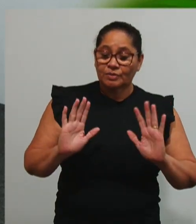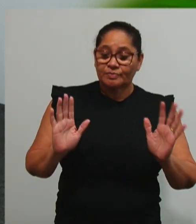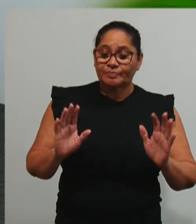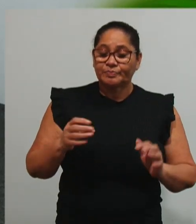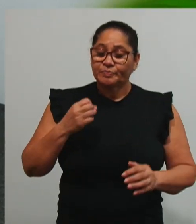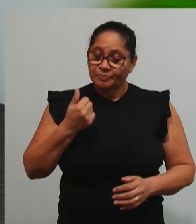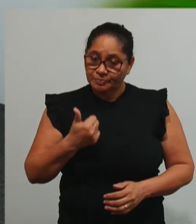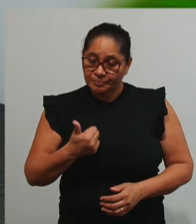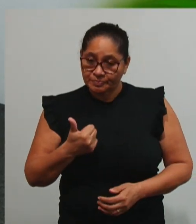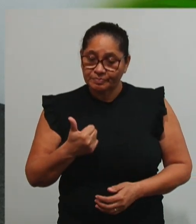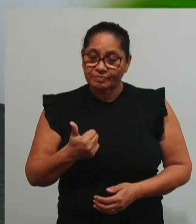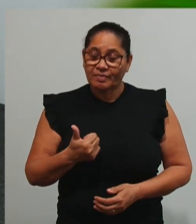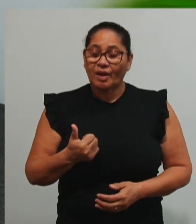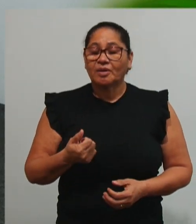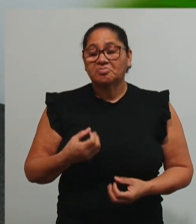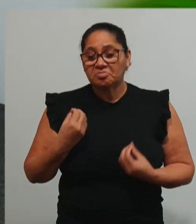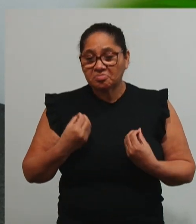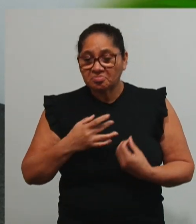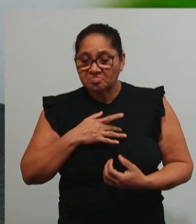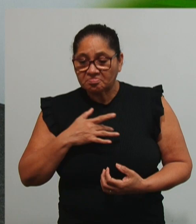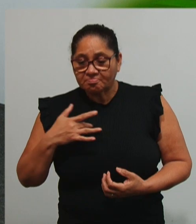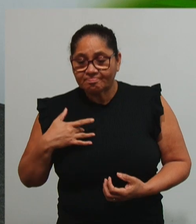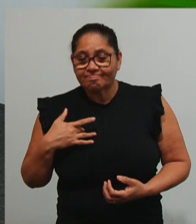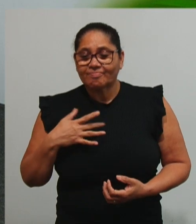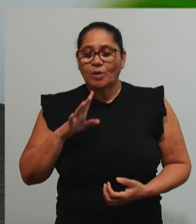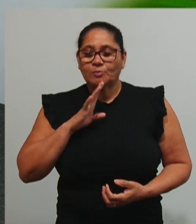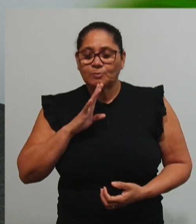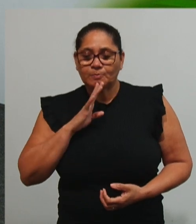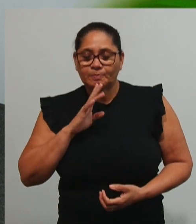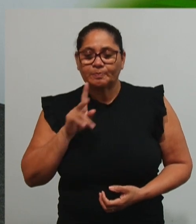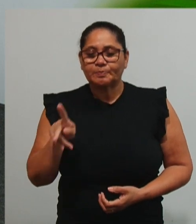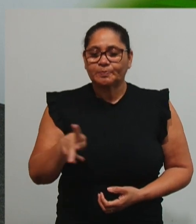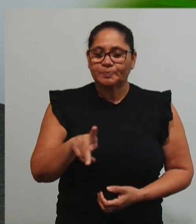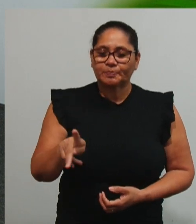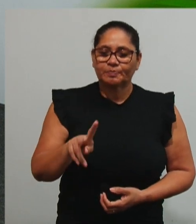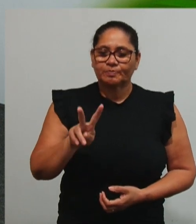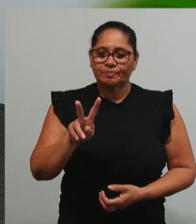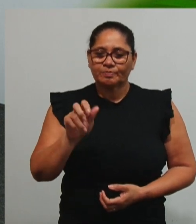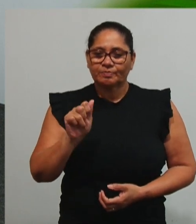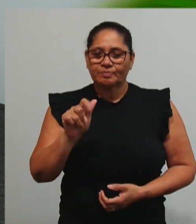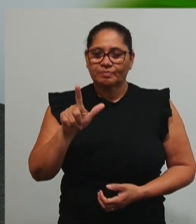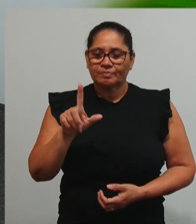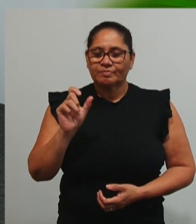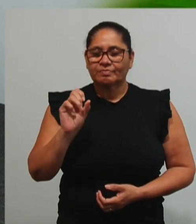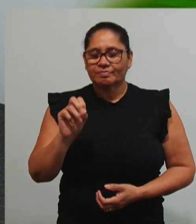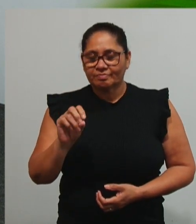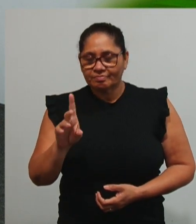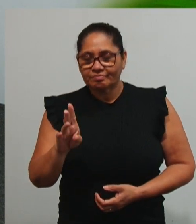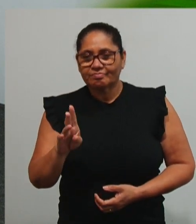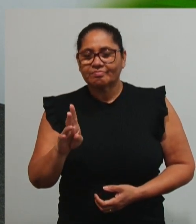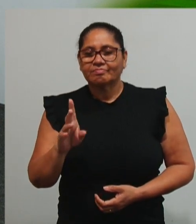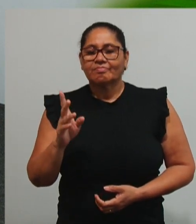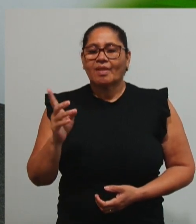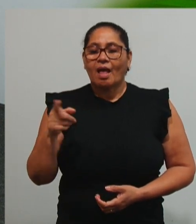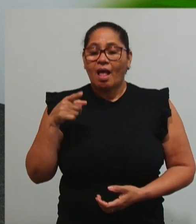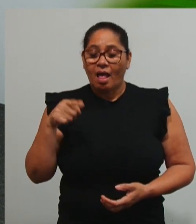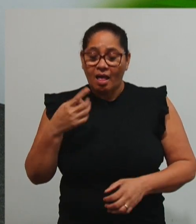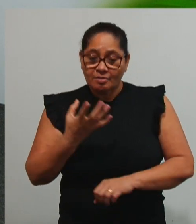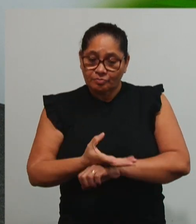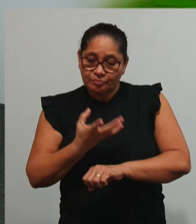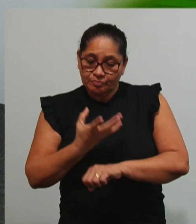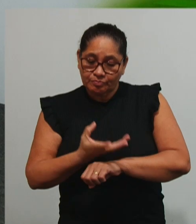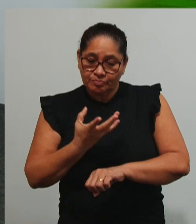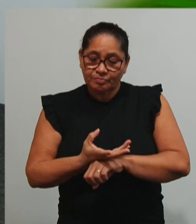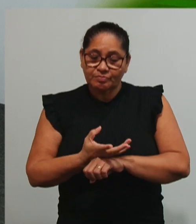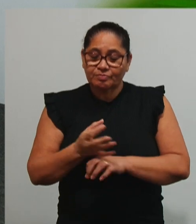Olá, tudo bem? Como vai? Você já me conhece, eu sou o professor Valderson Amaro Lima. Essa é a nossa